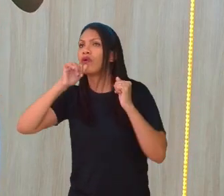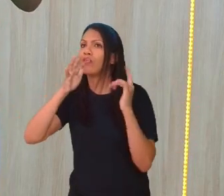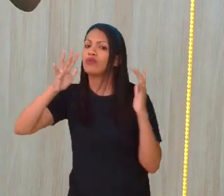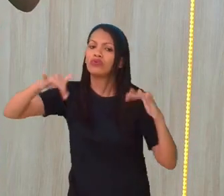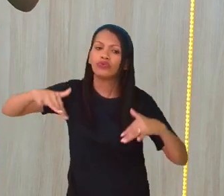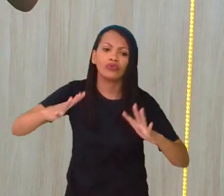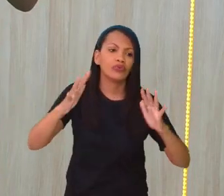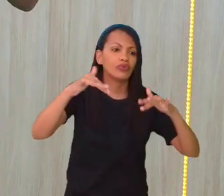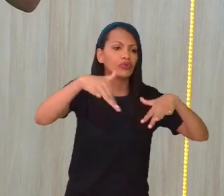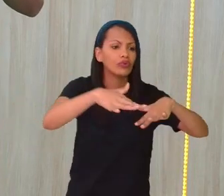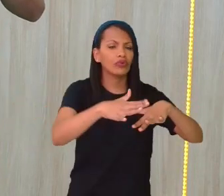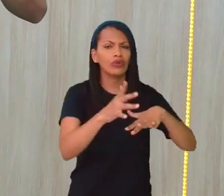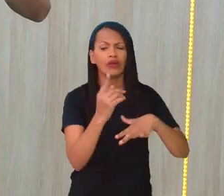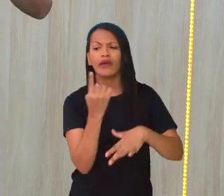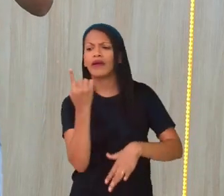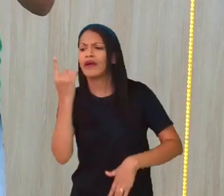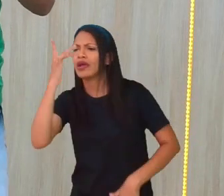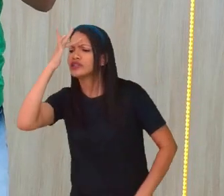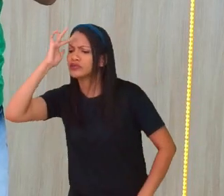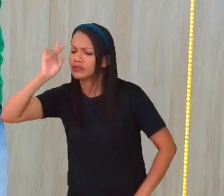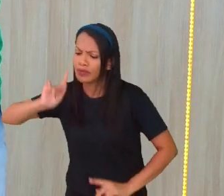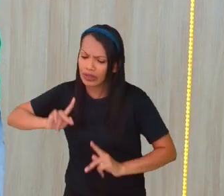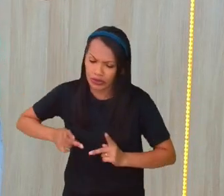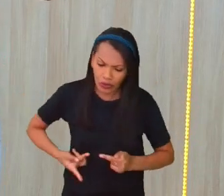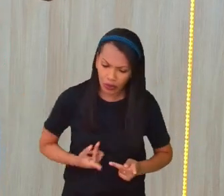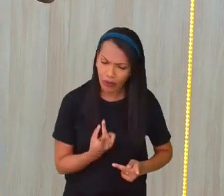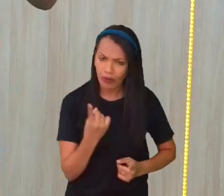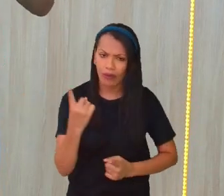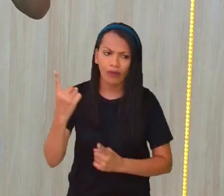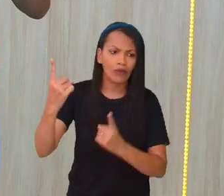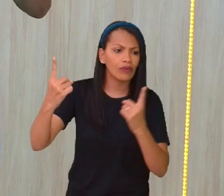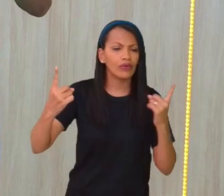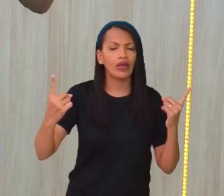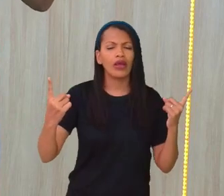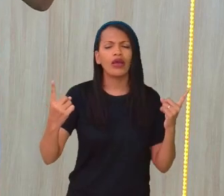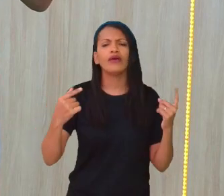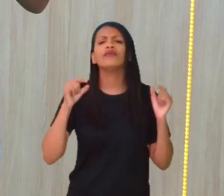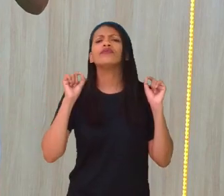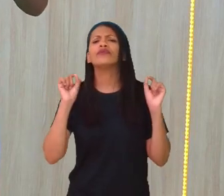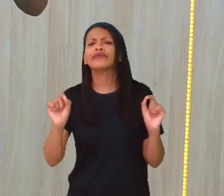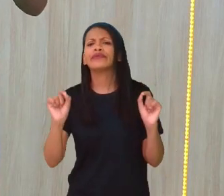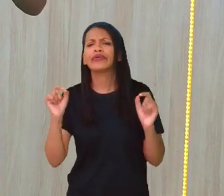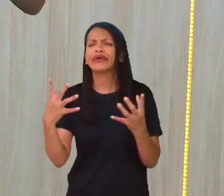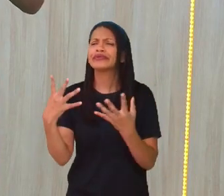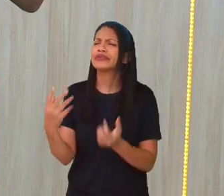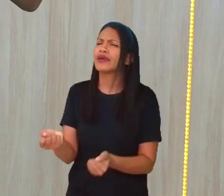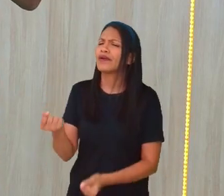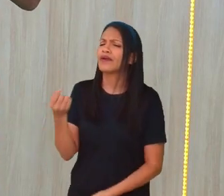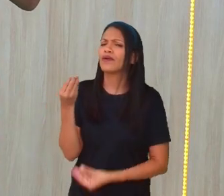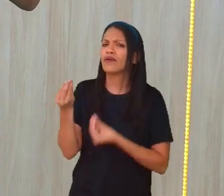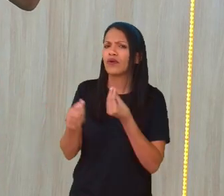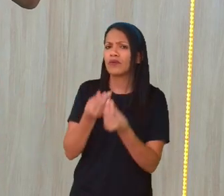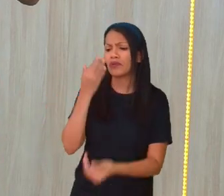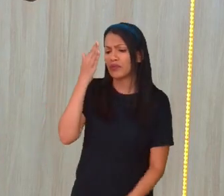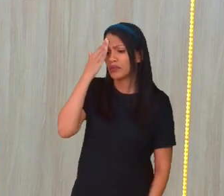é a forma como eu aceito, como eu entendo determinadas coisas, ou então determinadas